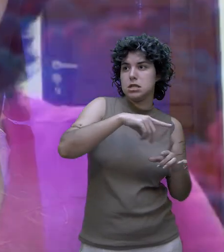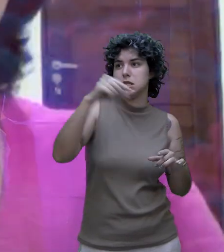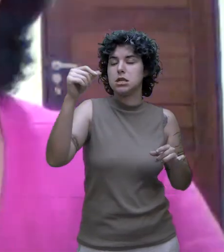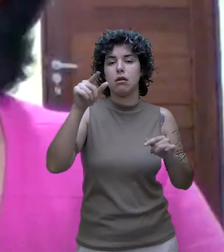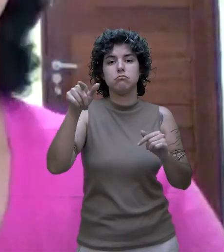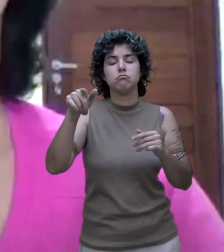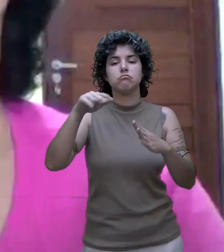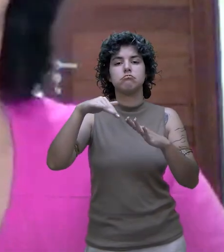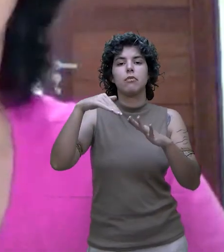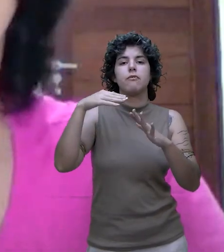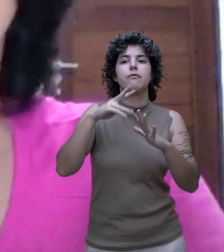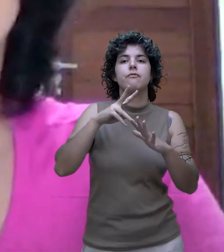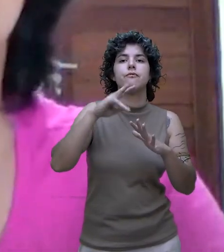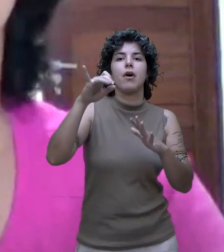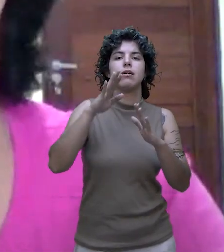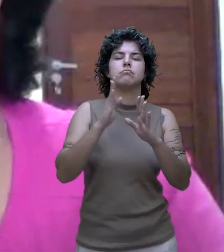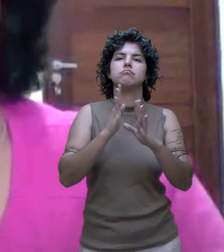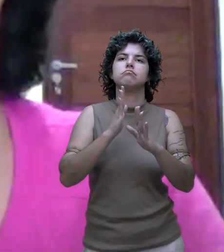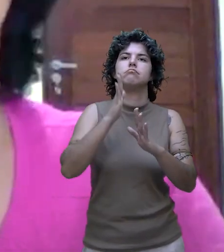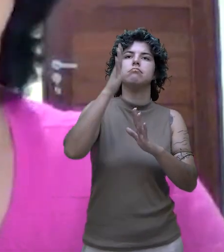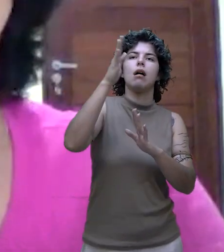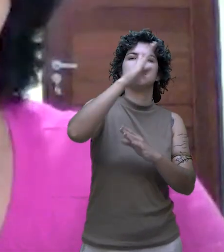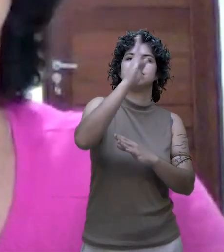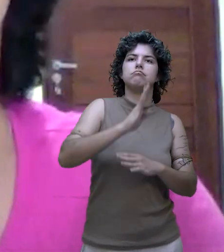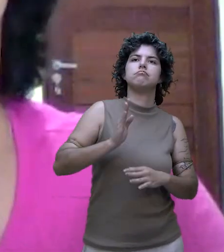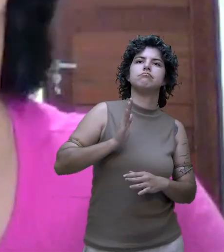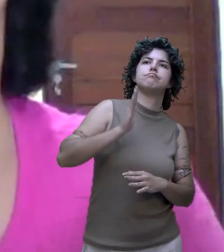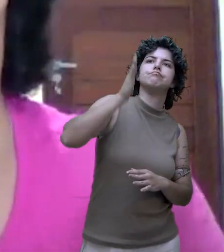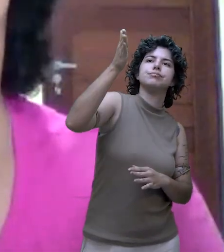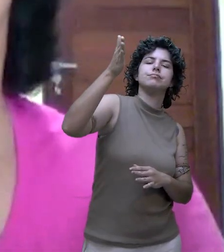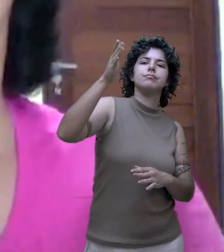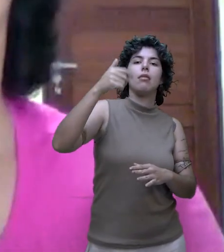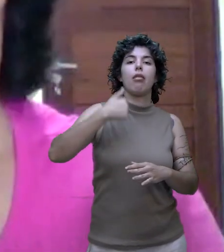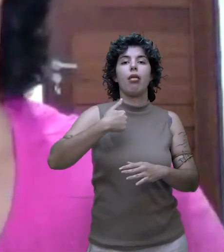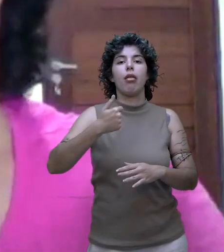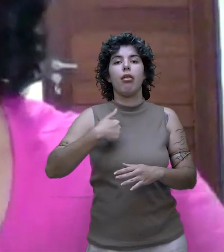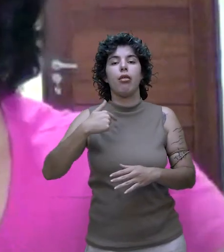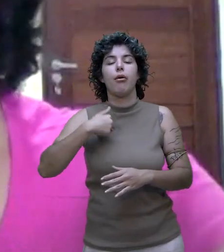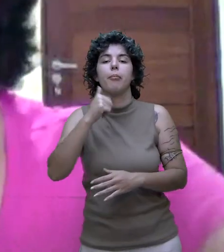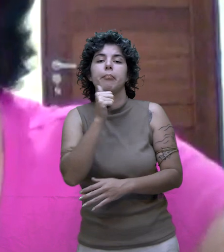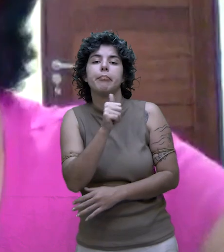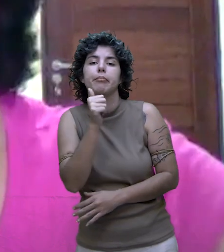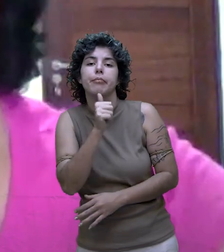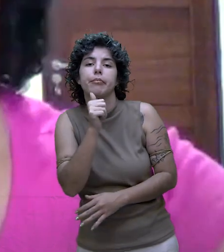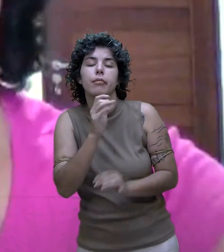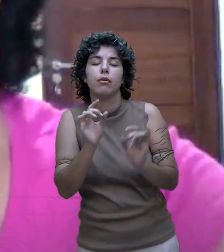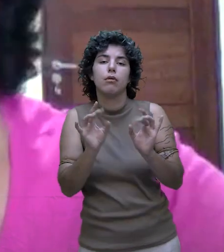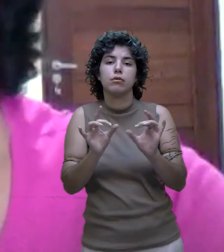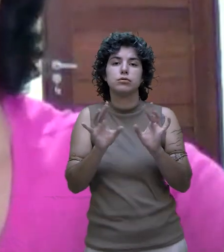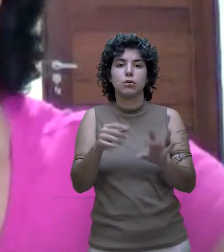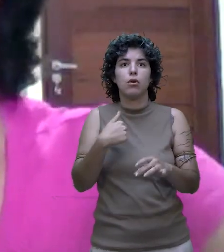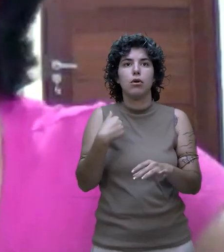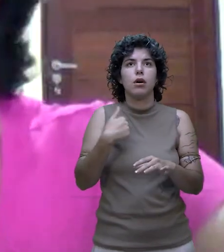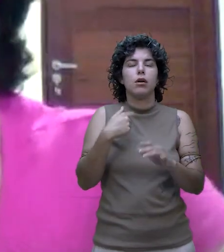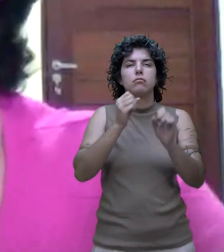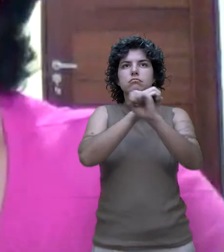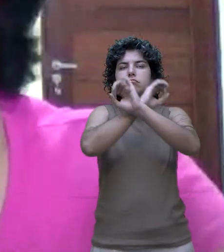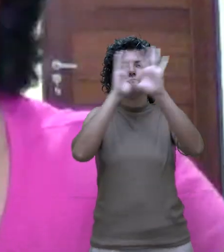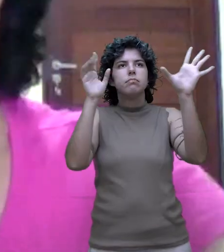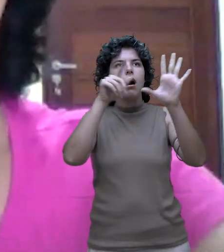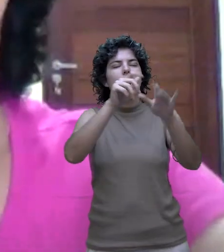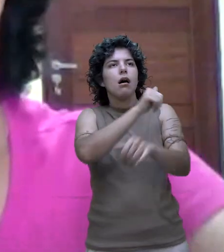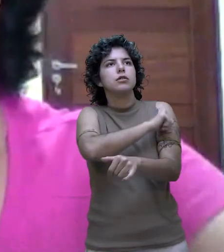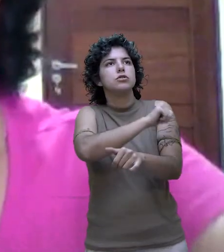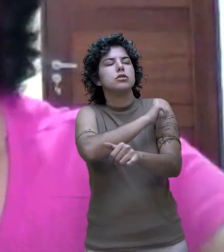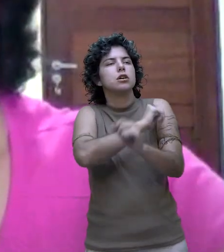eu era uma menina bobona do interior da Paraíba e você cai no mundo que é o Rio de Janeiro, né, cidade grande, e